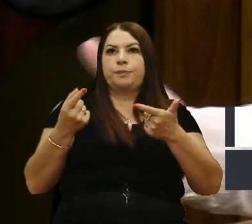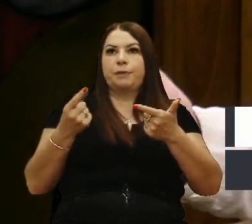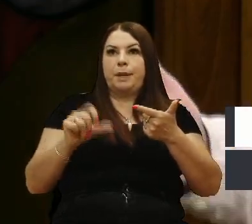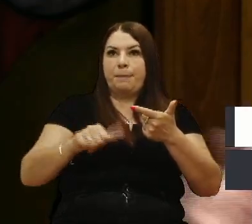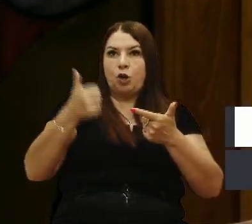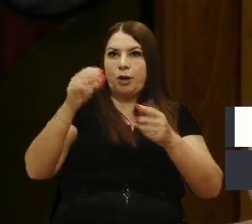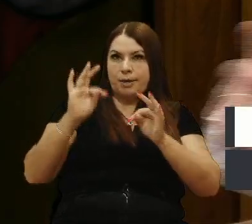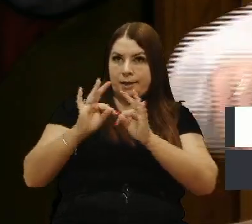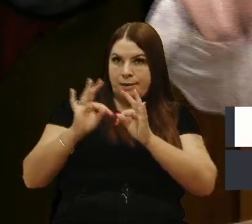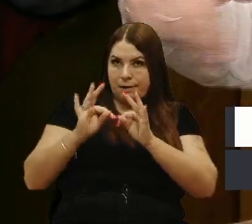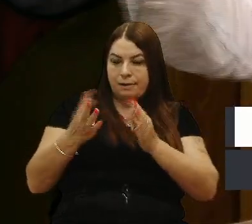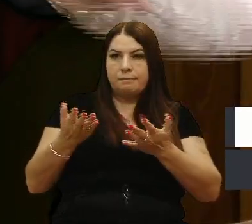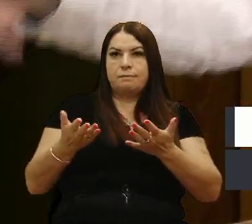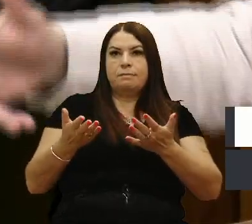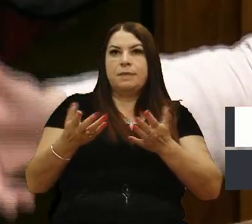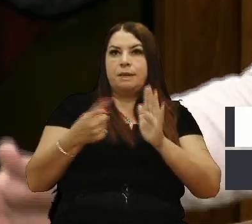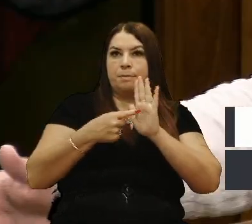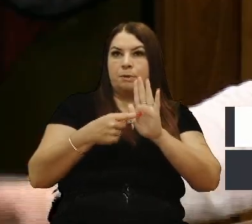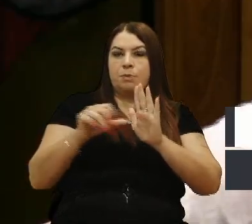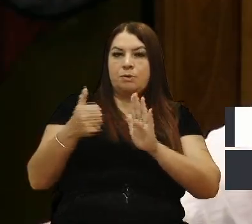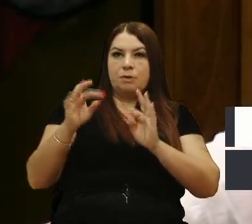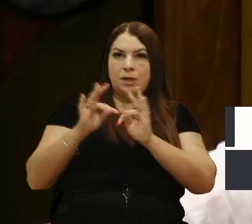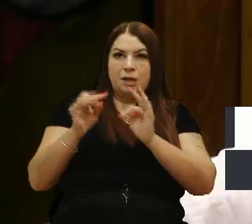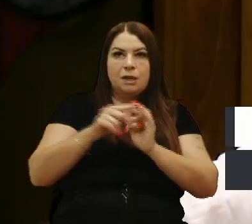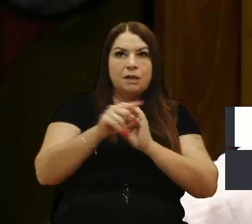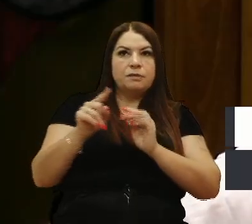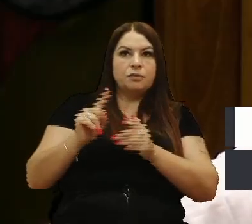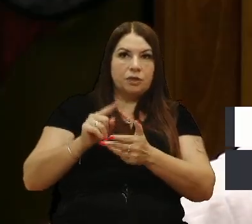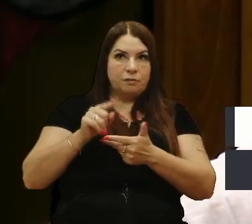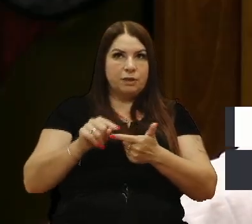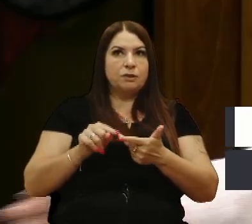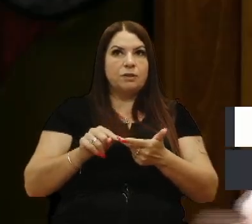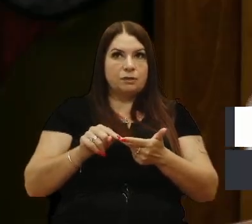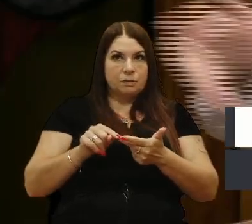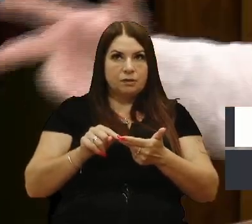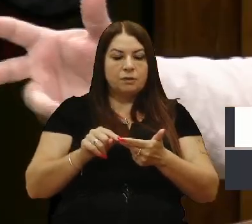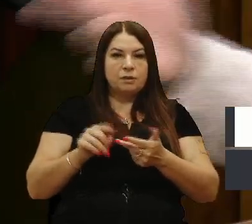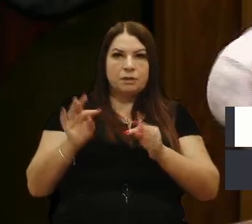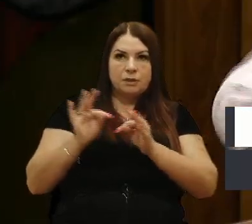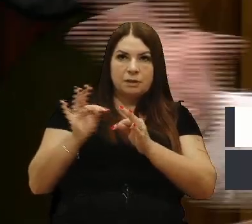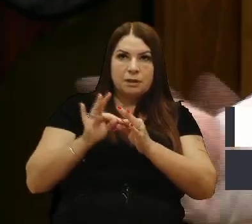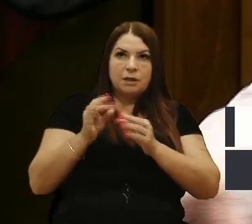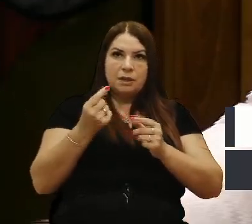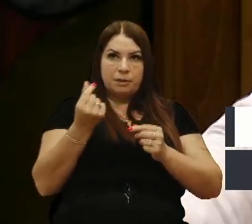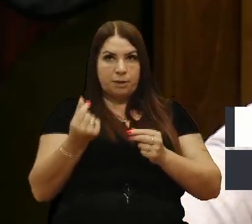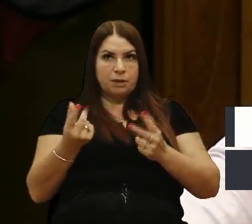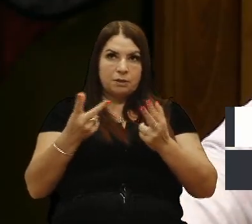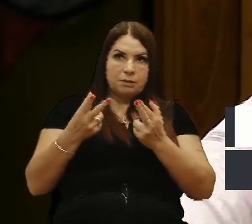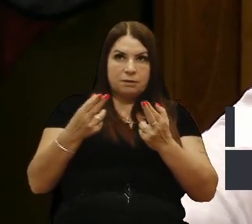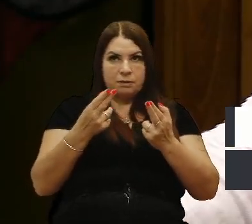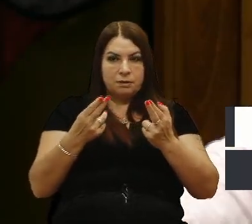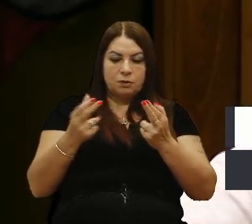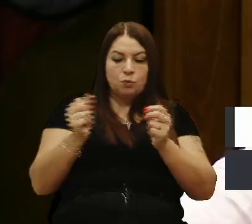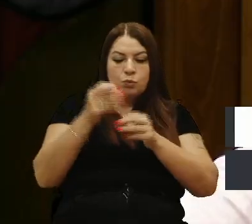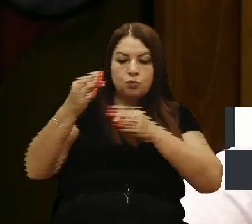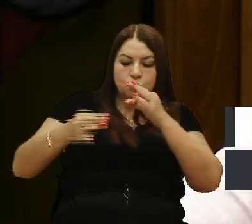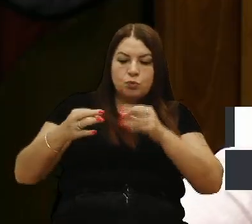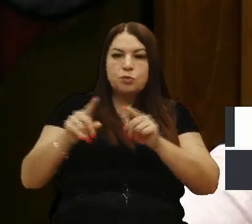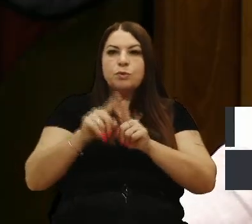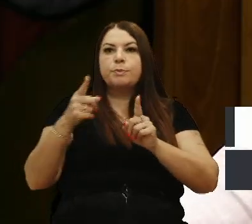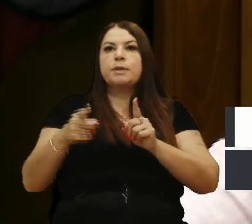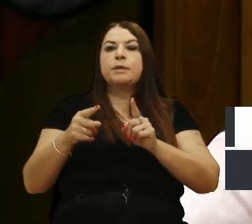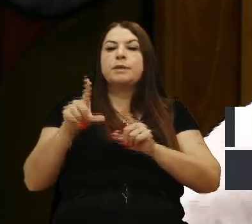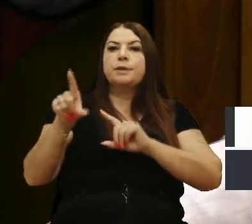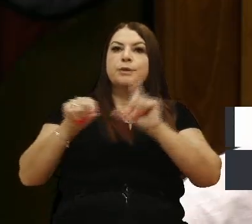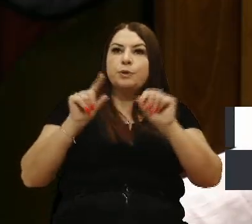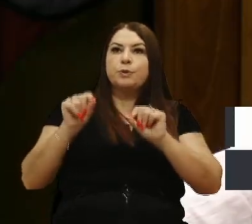melhor técnica. Então, quem apresentar a melhor técnica vai ganhar. Vai ter técnica e preço, que eu acho que é algo justo. A gente vai ter a